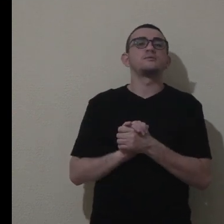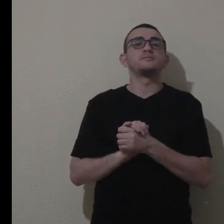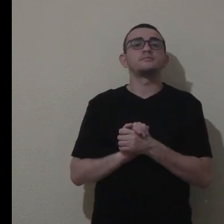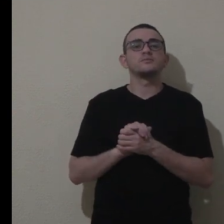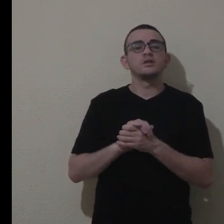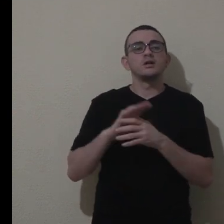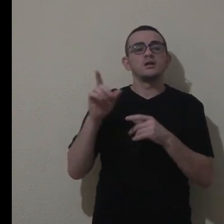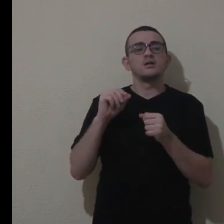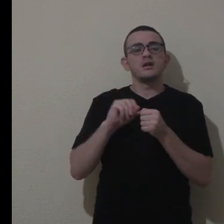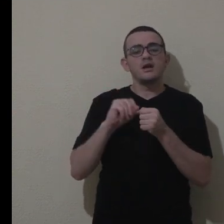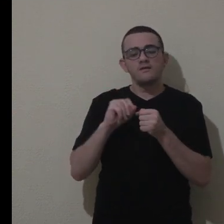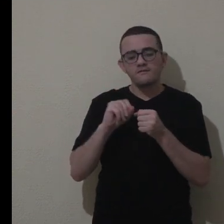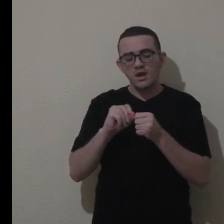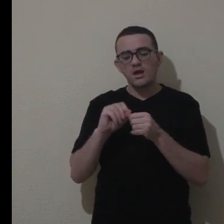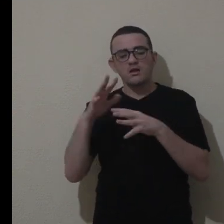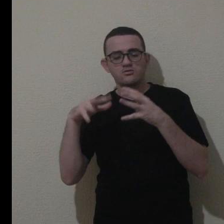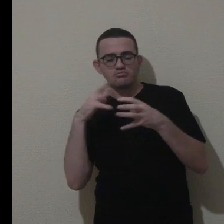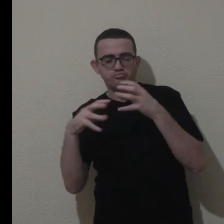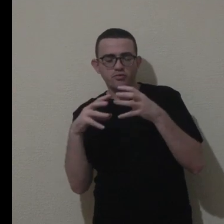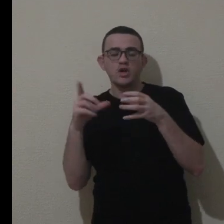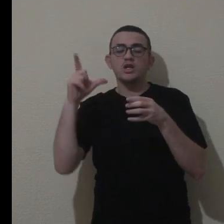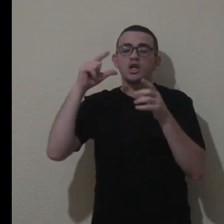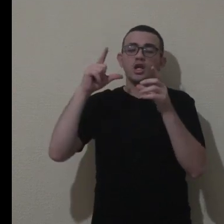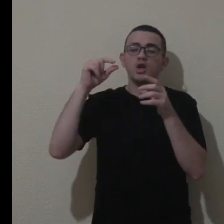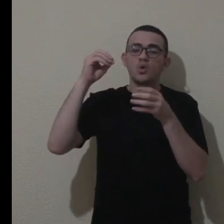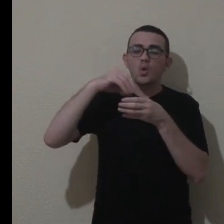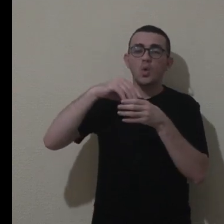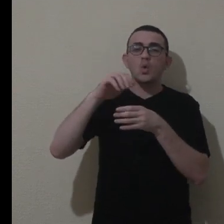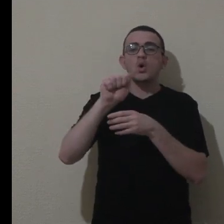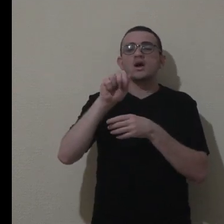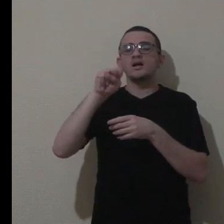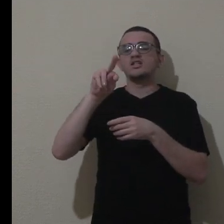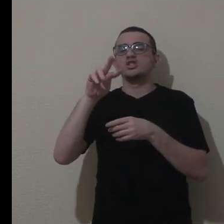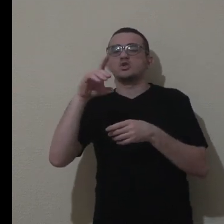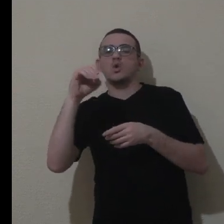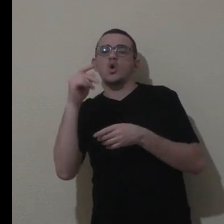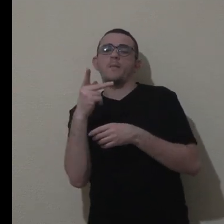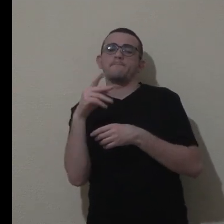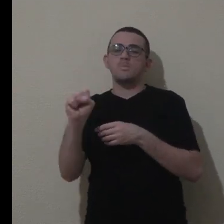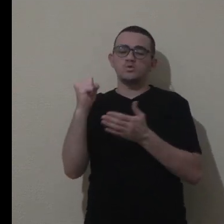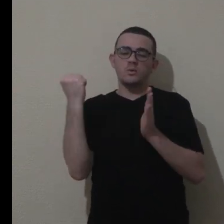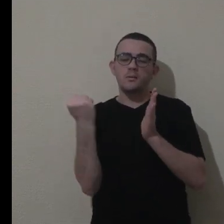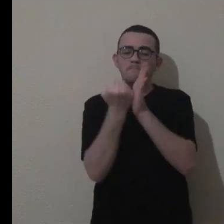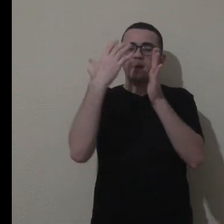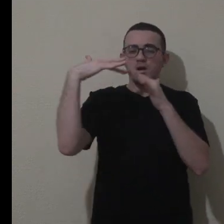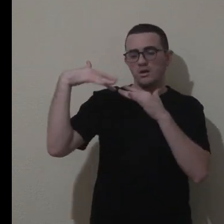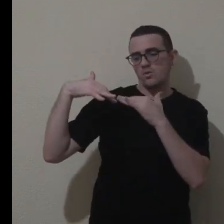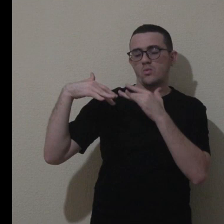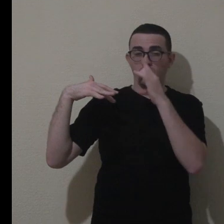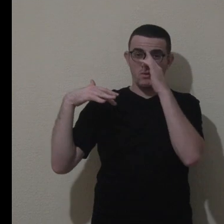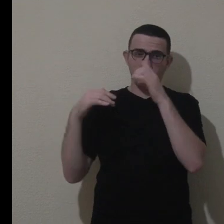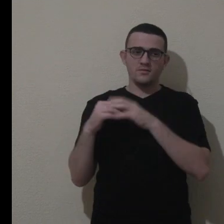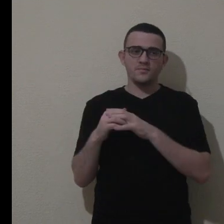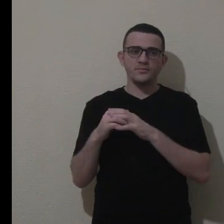de cérebro, shake e tal, e colocou anticorpos marcando o neurônio, que marca o